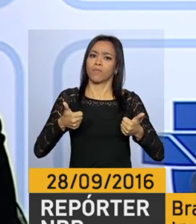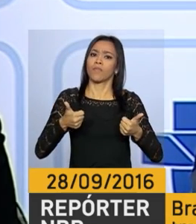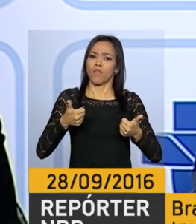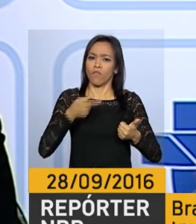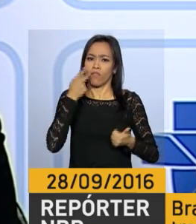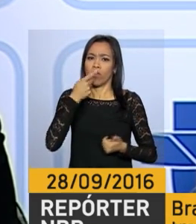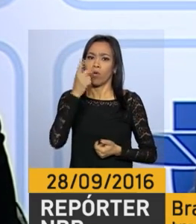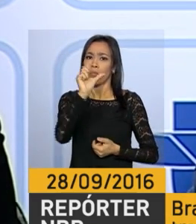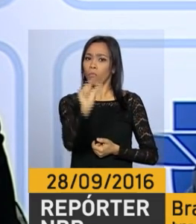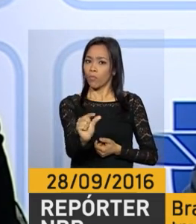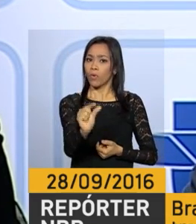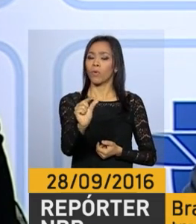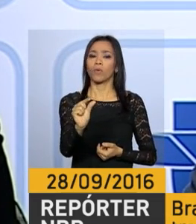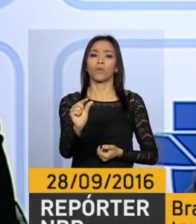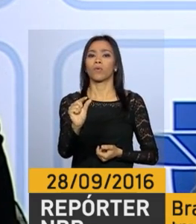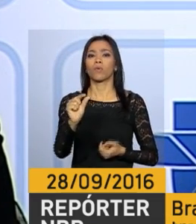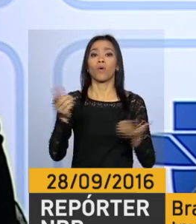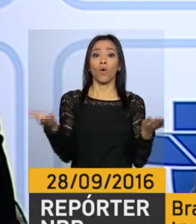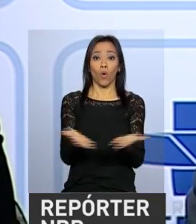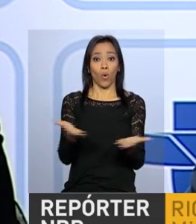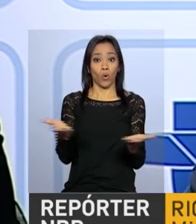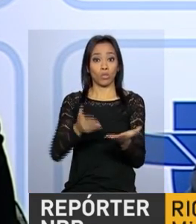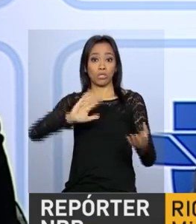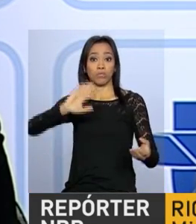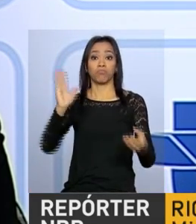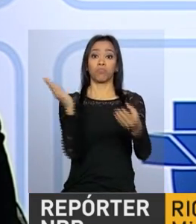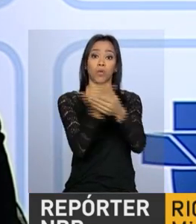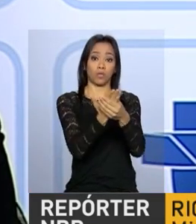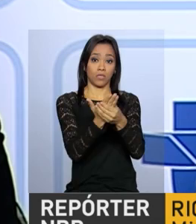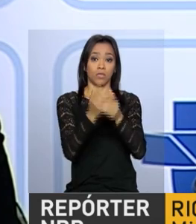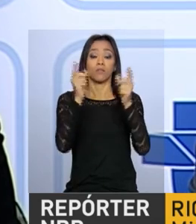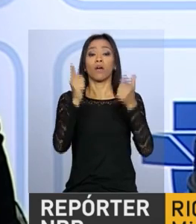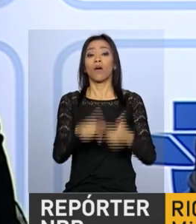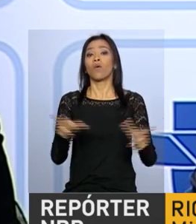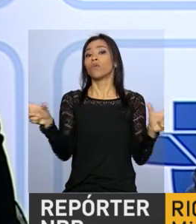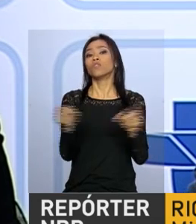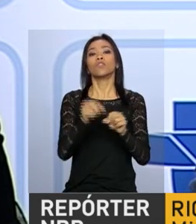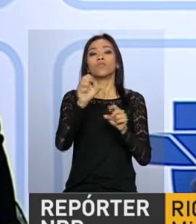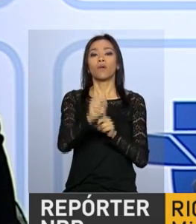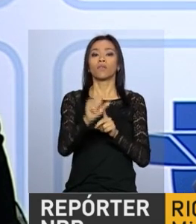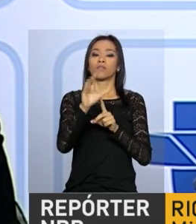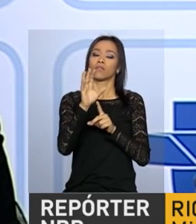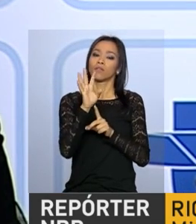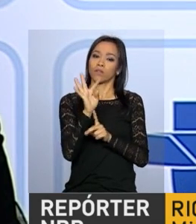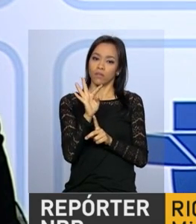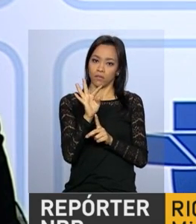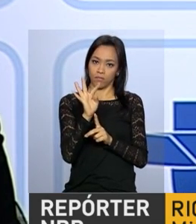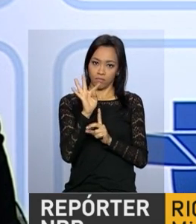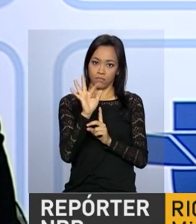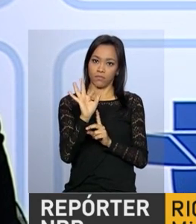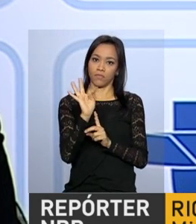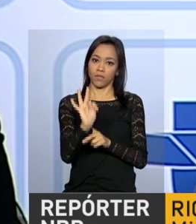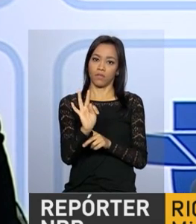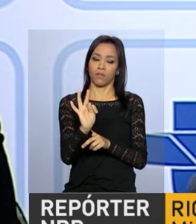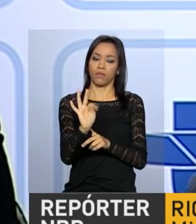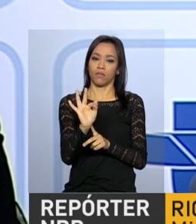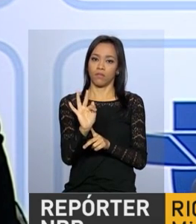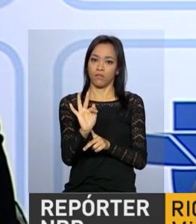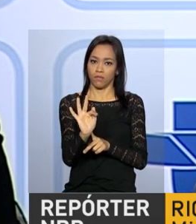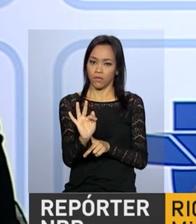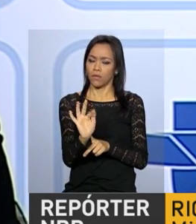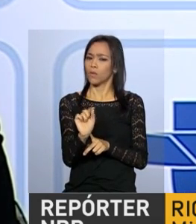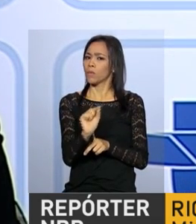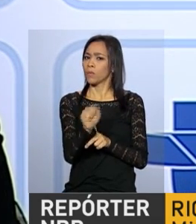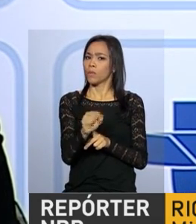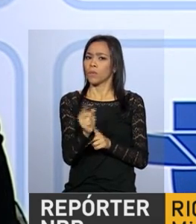pouco sobre o julgamento de hoje no supremo tribunal federal nós teremos a continuidade do julgamento a